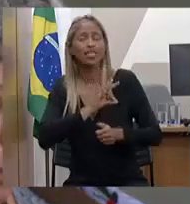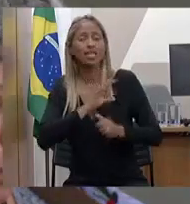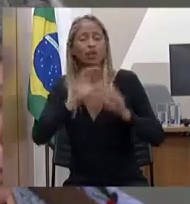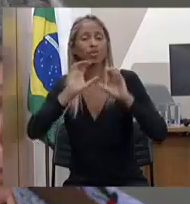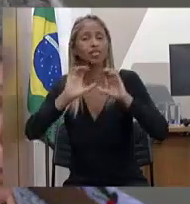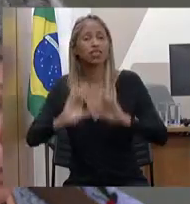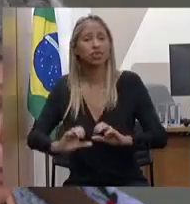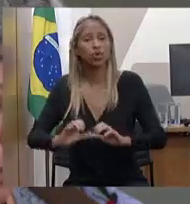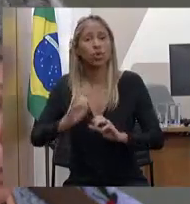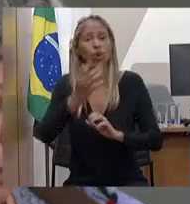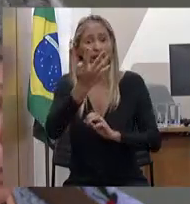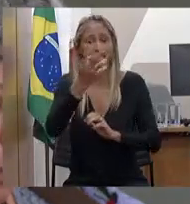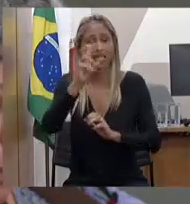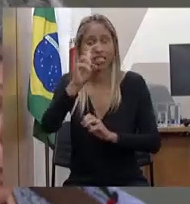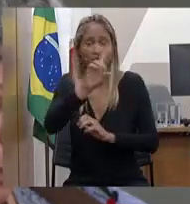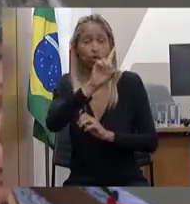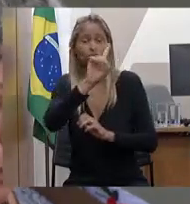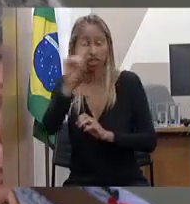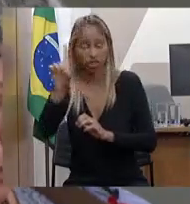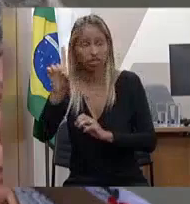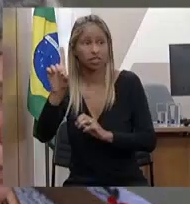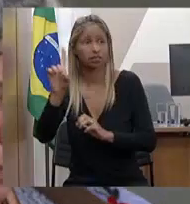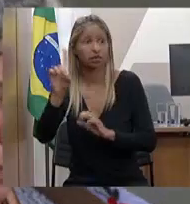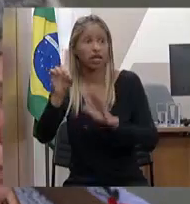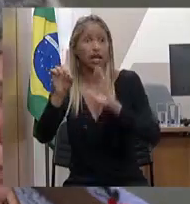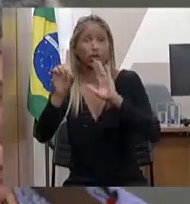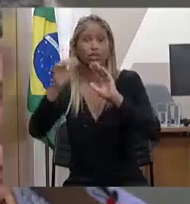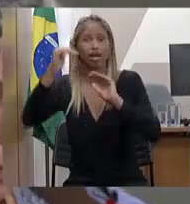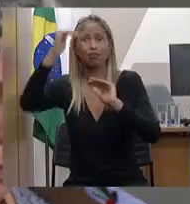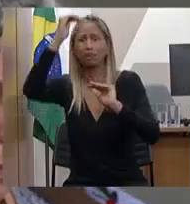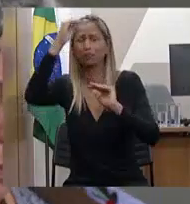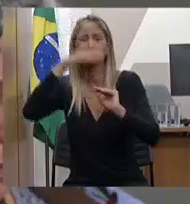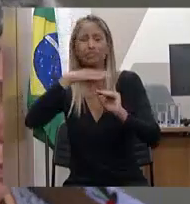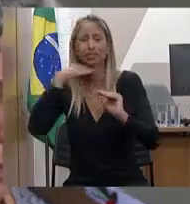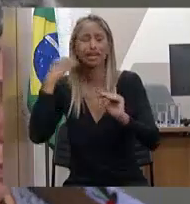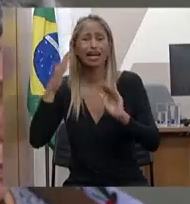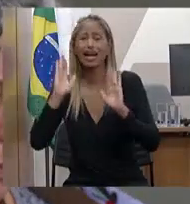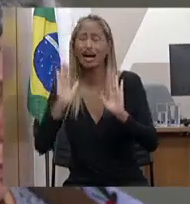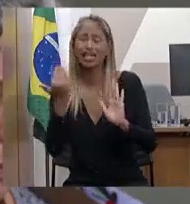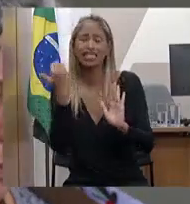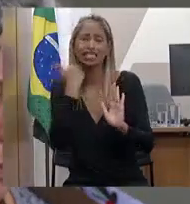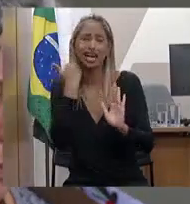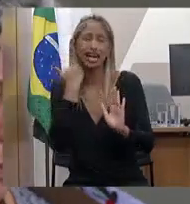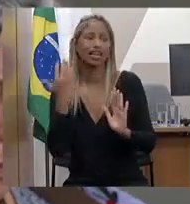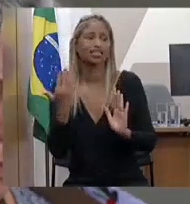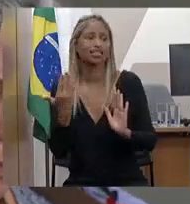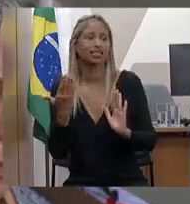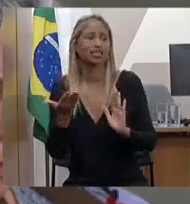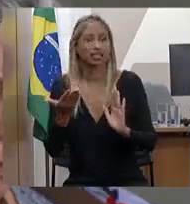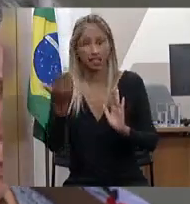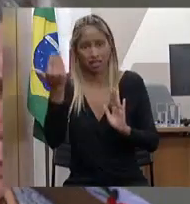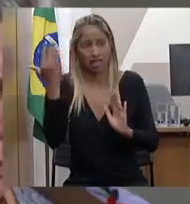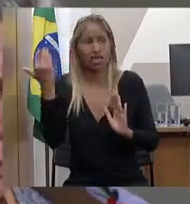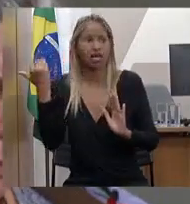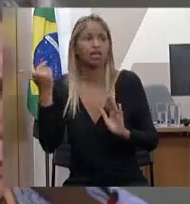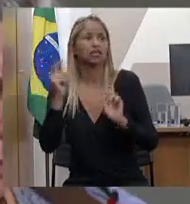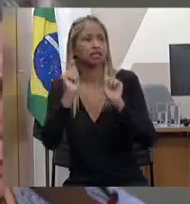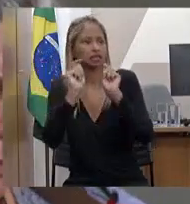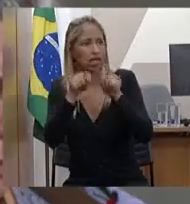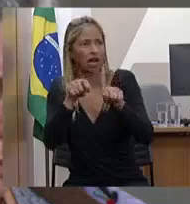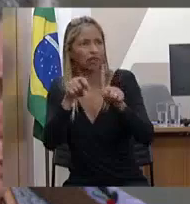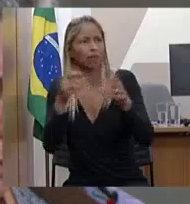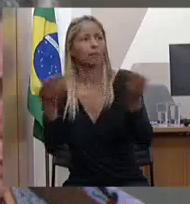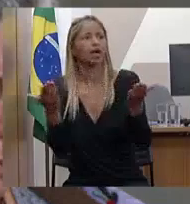45 dias de serviço eu já estava esgotada antes não antes eram a gente dava conta